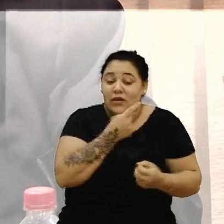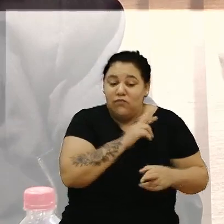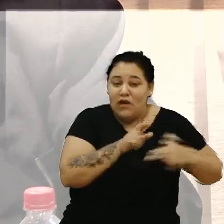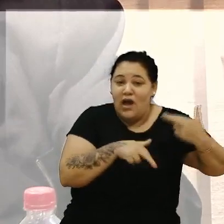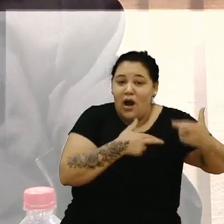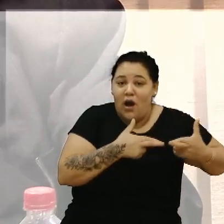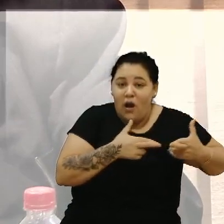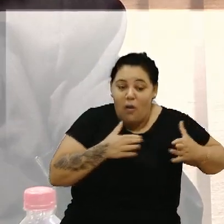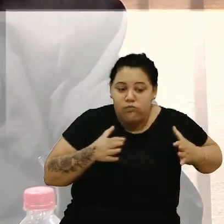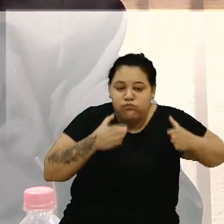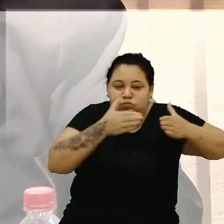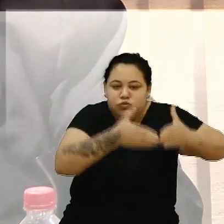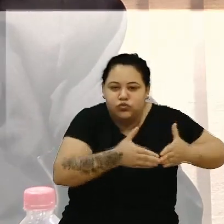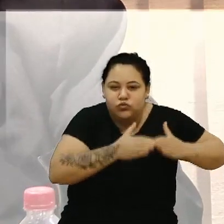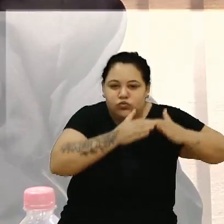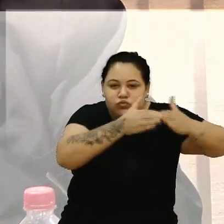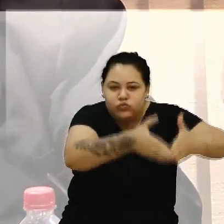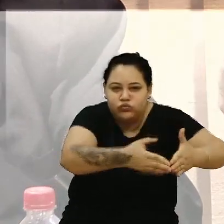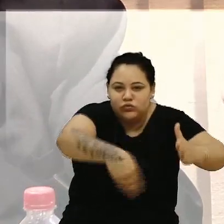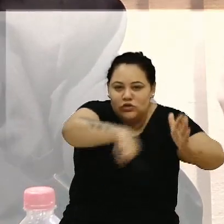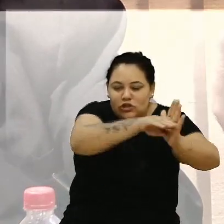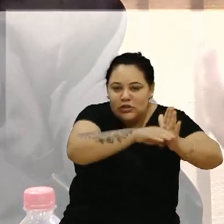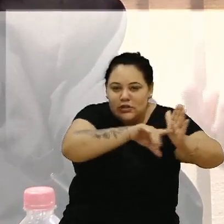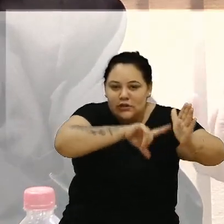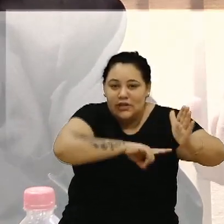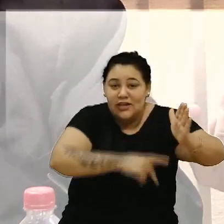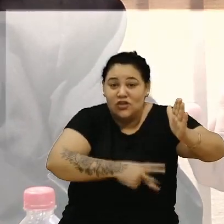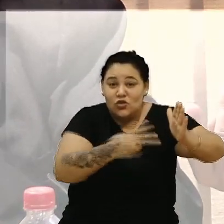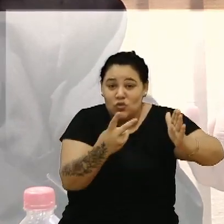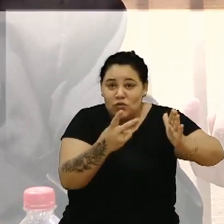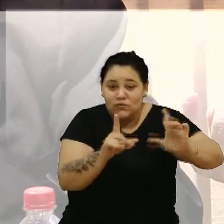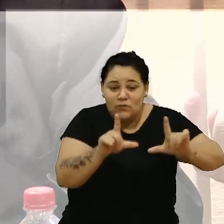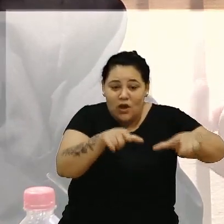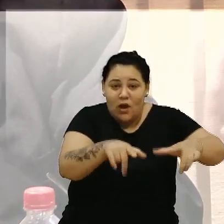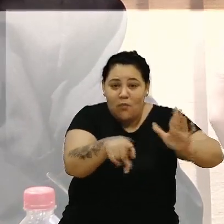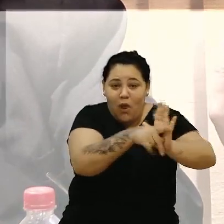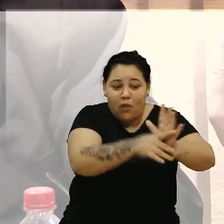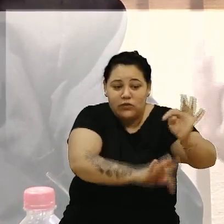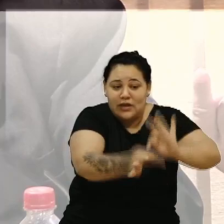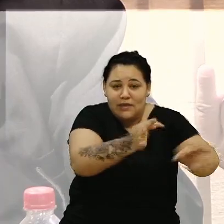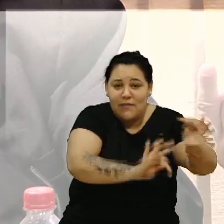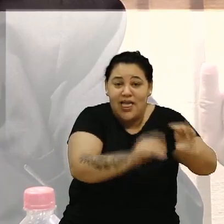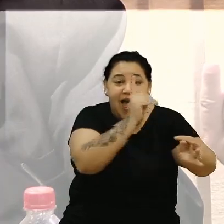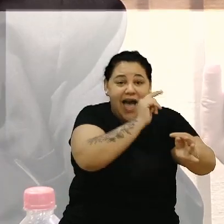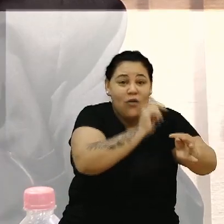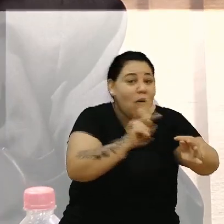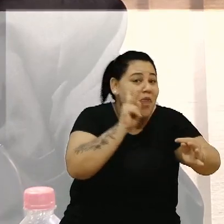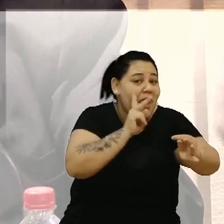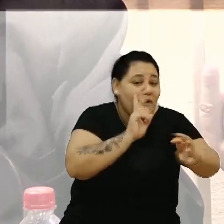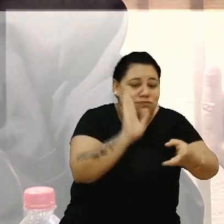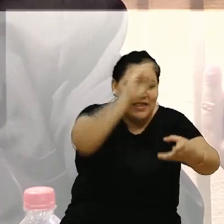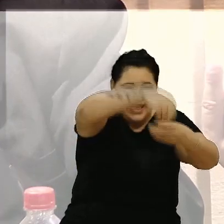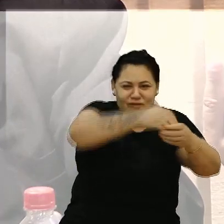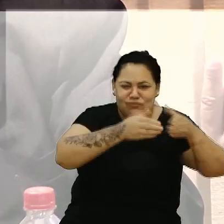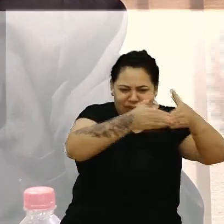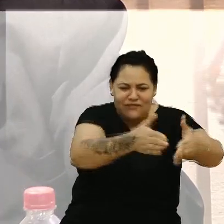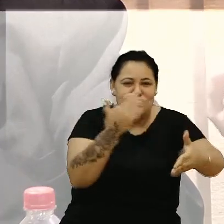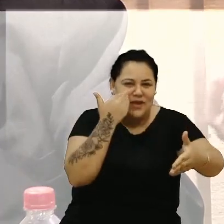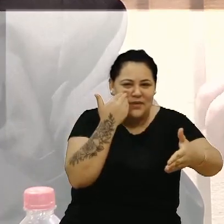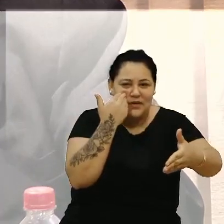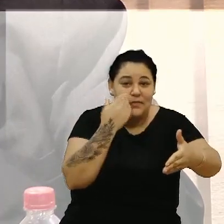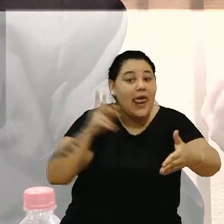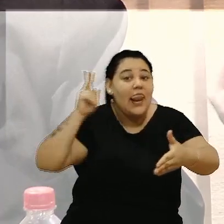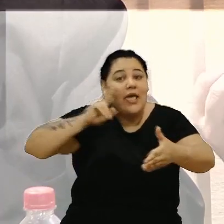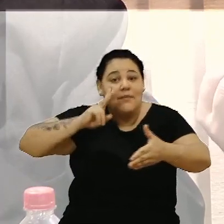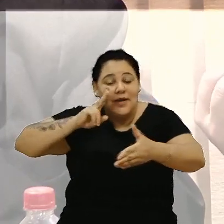também, inclusive, com 2 estações de tratamento de água. Para lembrar que na capital do nosso estado,